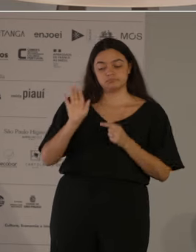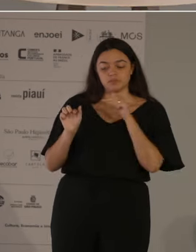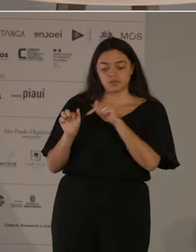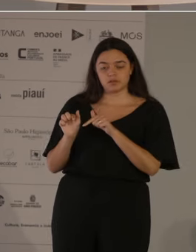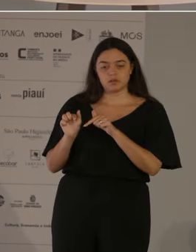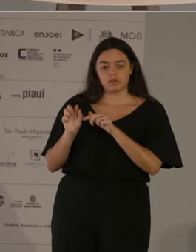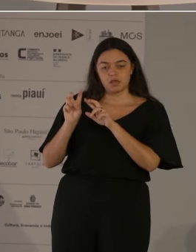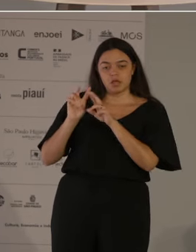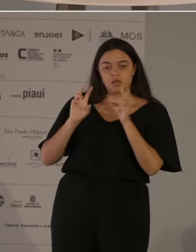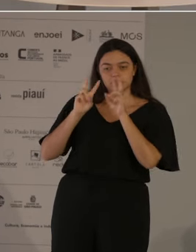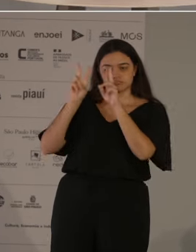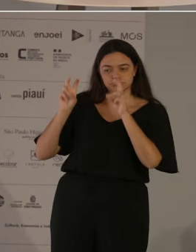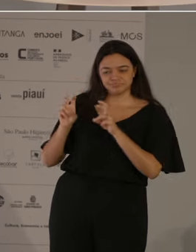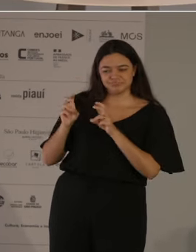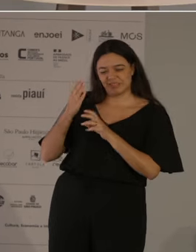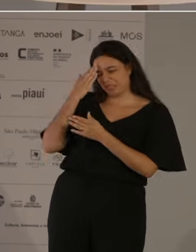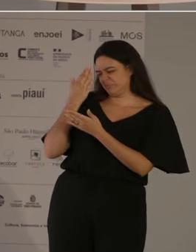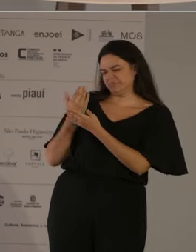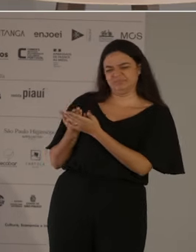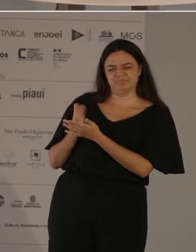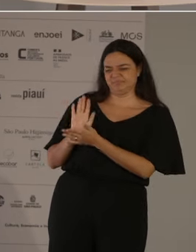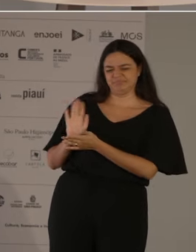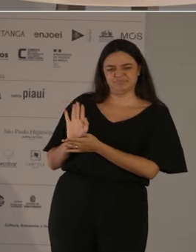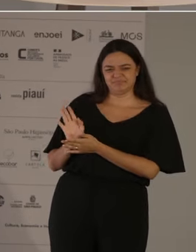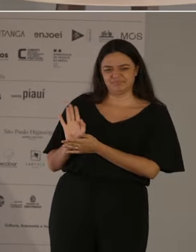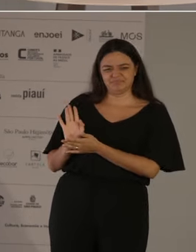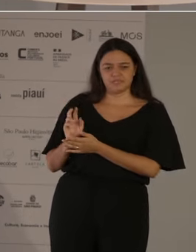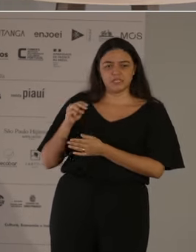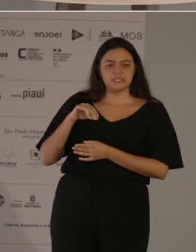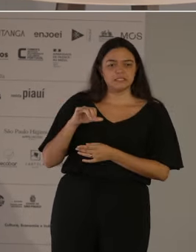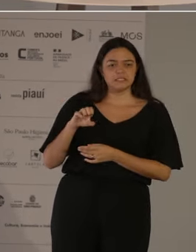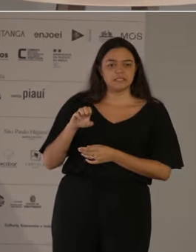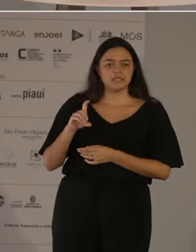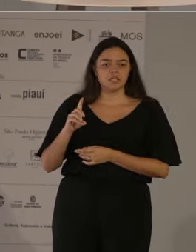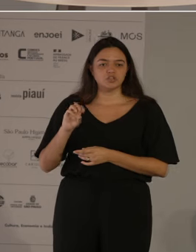é desacreditada. Primeiro, a NIED nunca